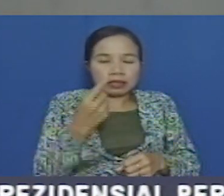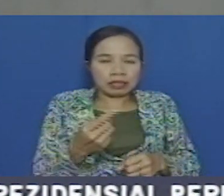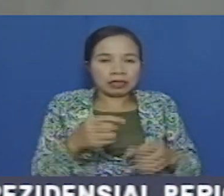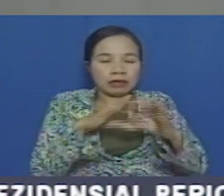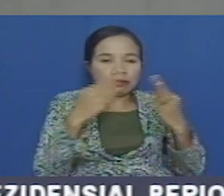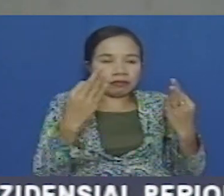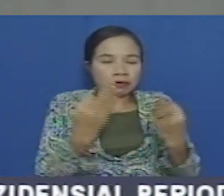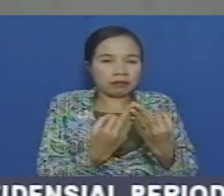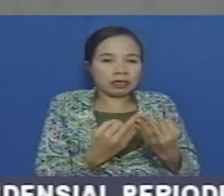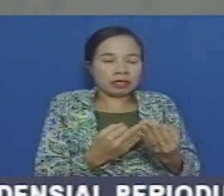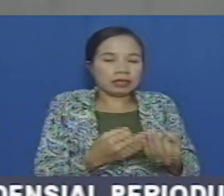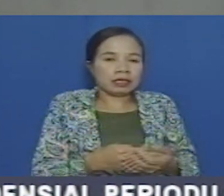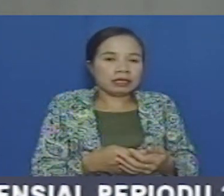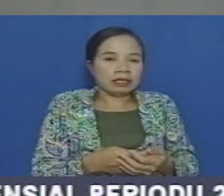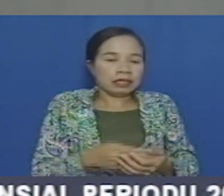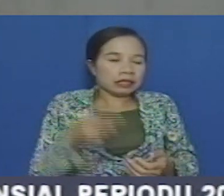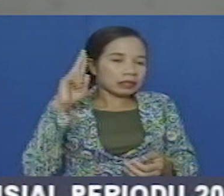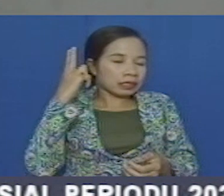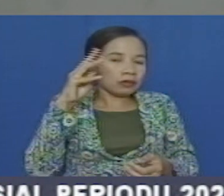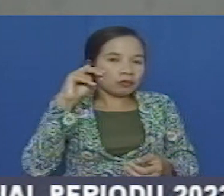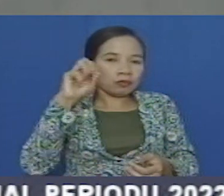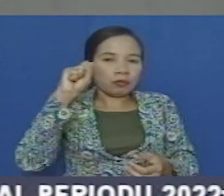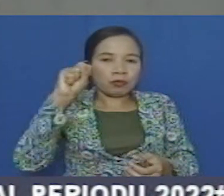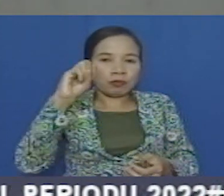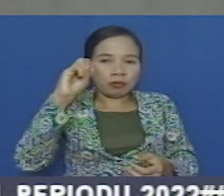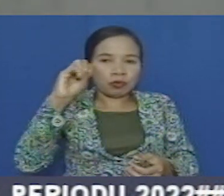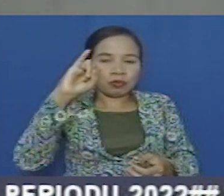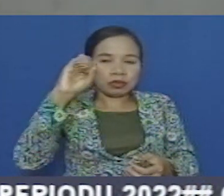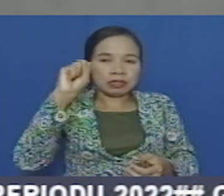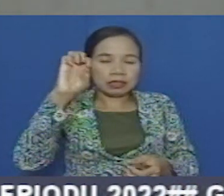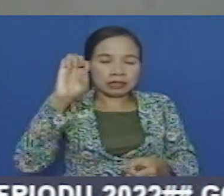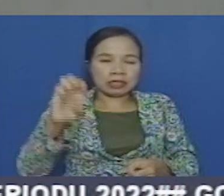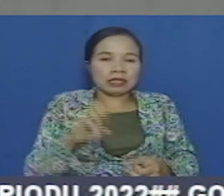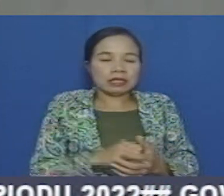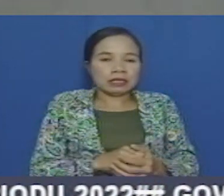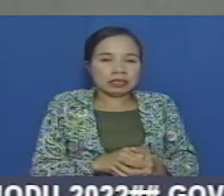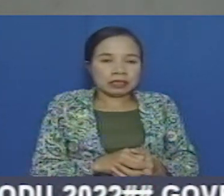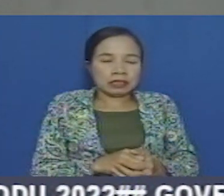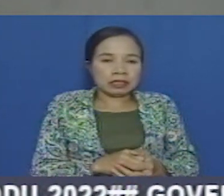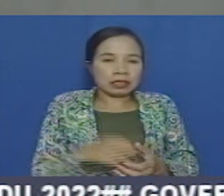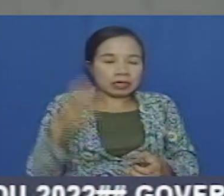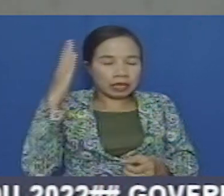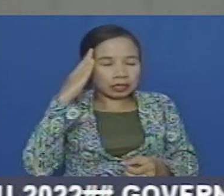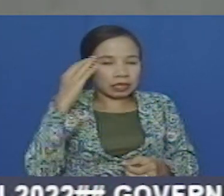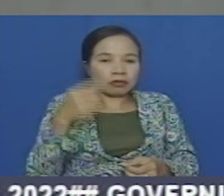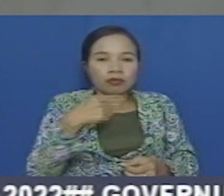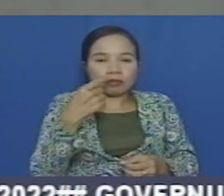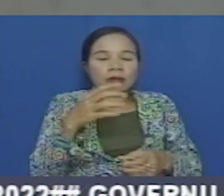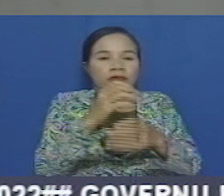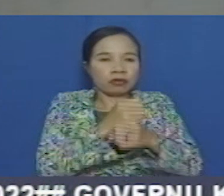familia senior Moisés ni yang buka hatene se mak bafoti no karik sinti duvida ho